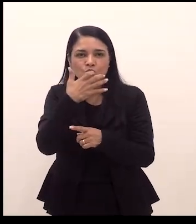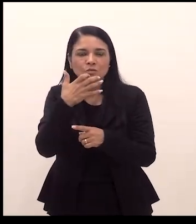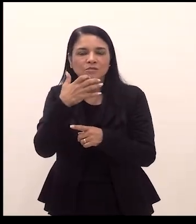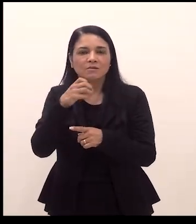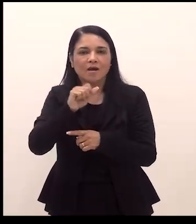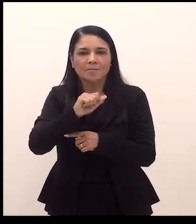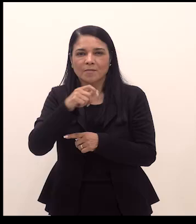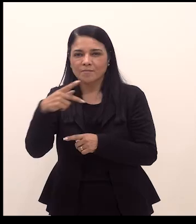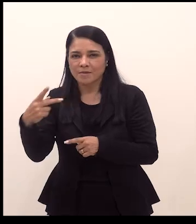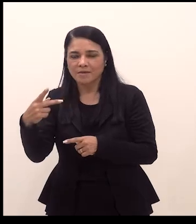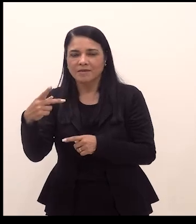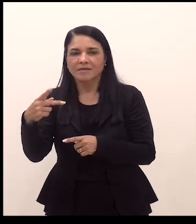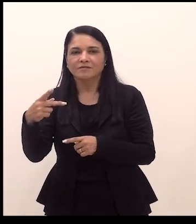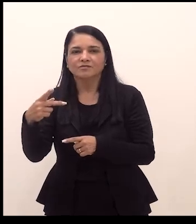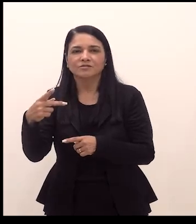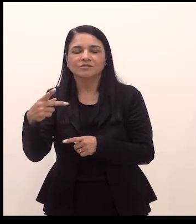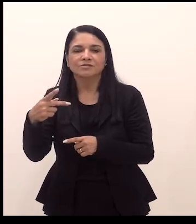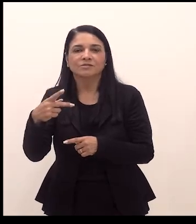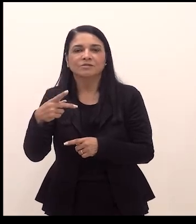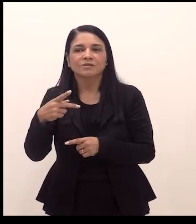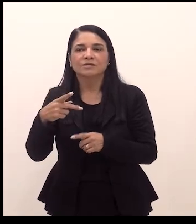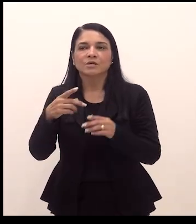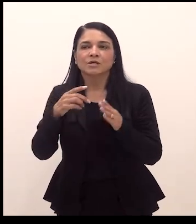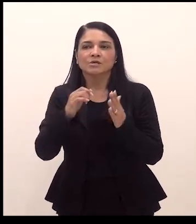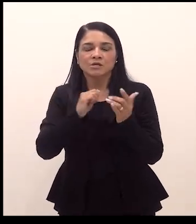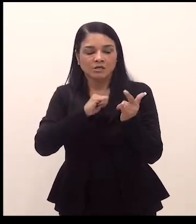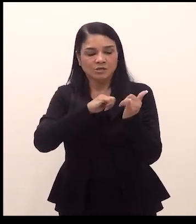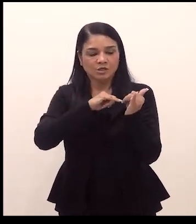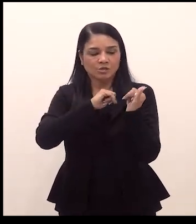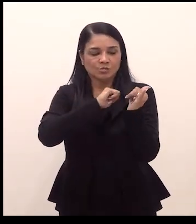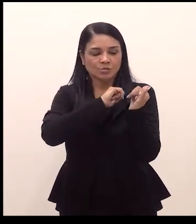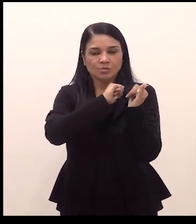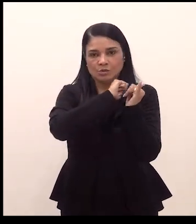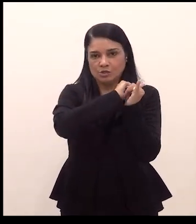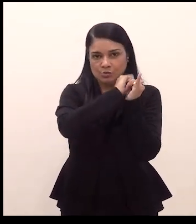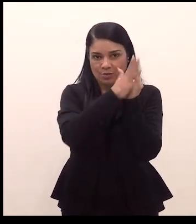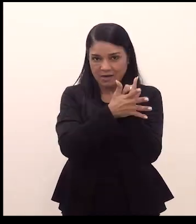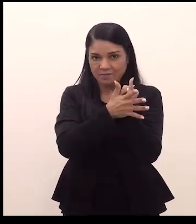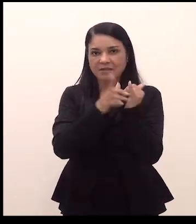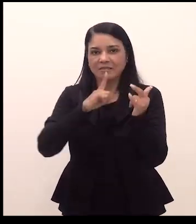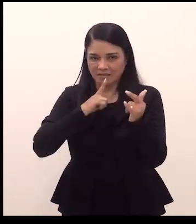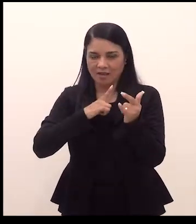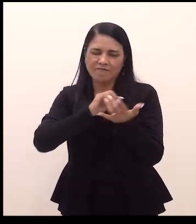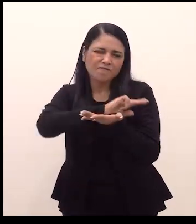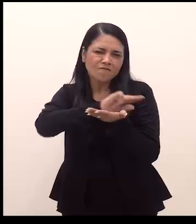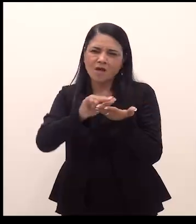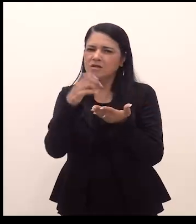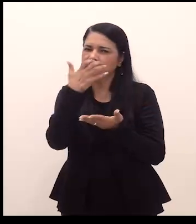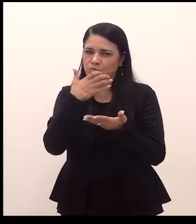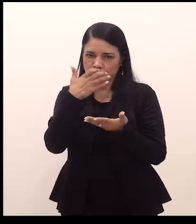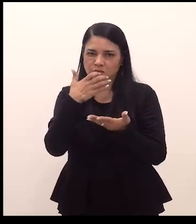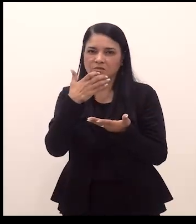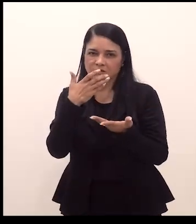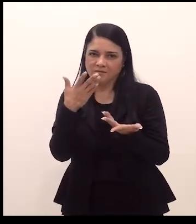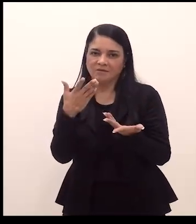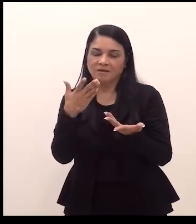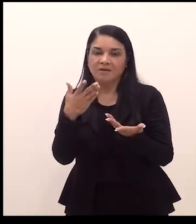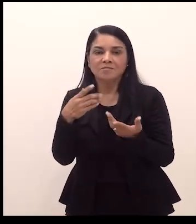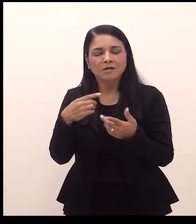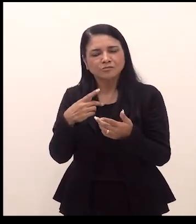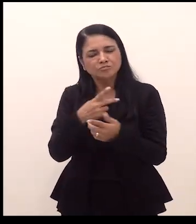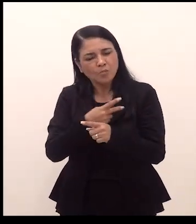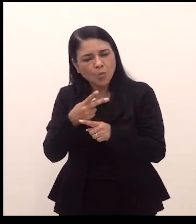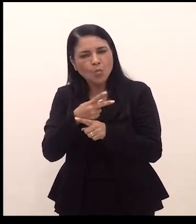Assim, hoje qualquer aplicativo de streaming tem as suas playlists autorais. Isso aí como eu posso dizer, a ponta do